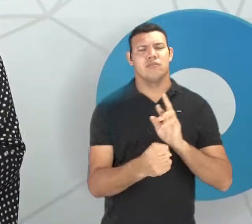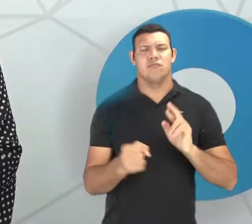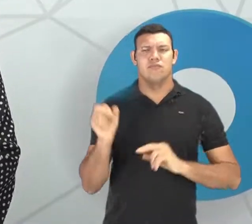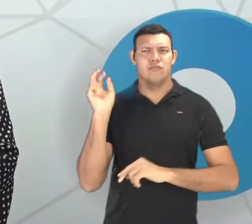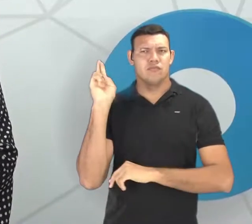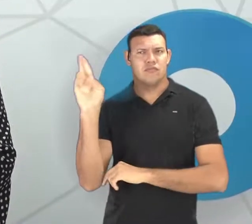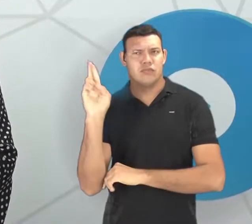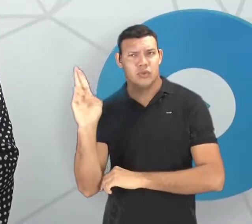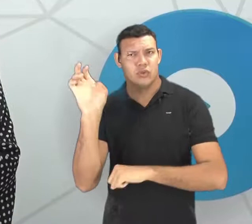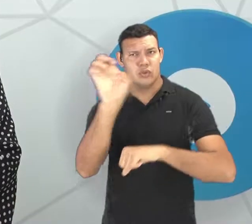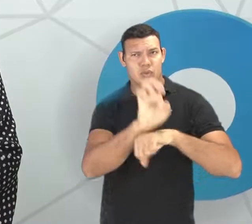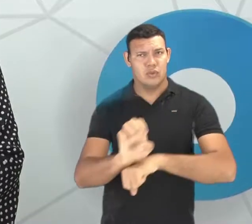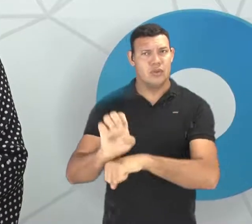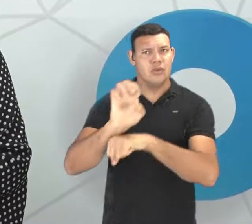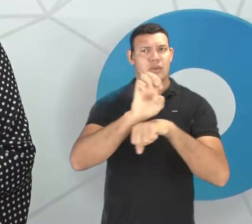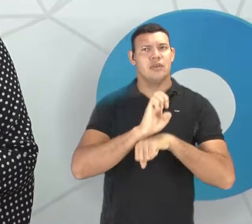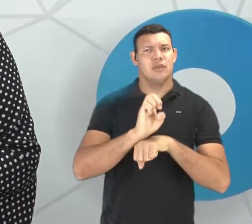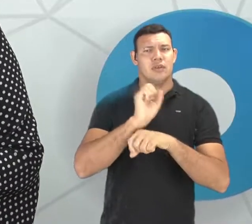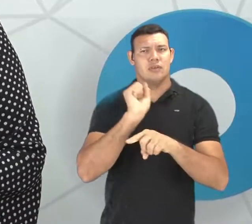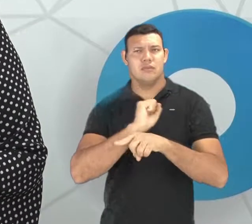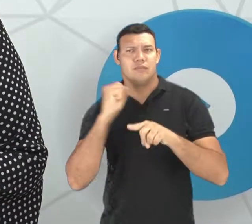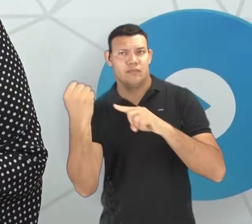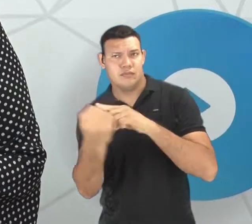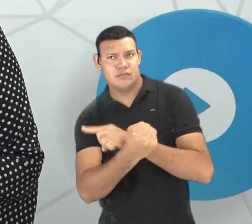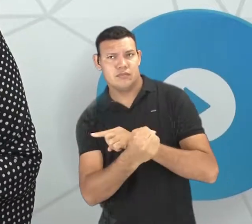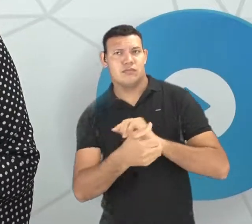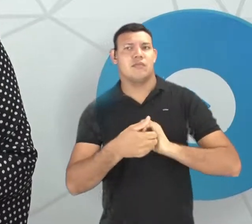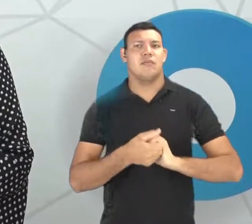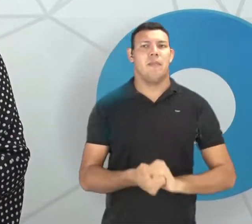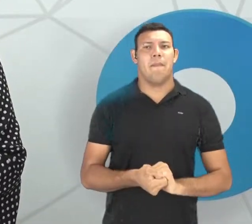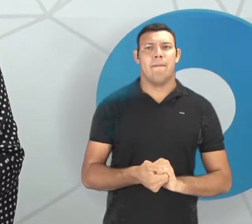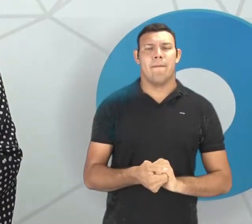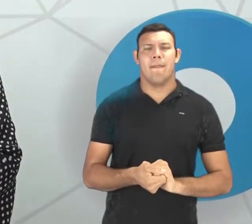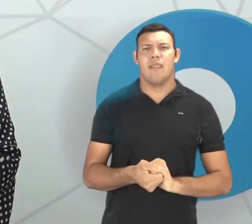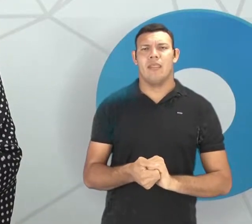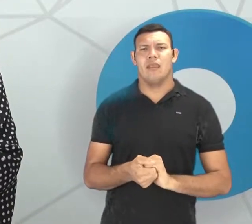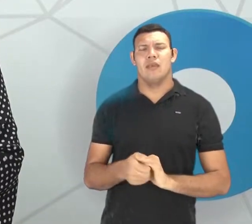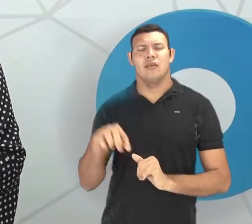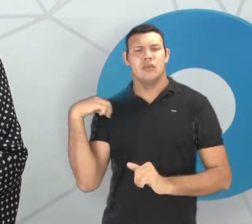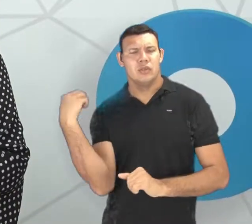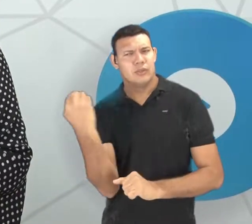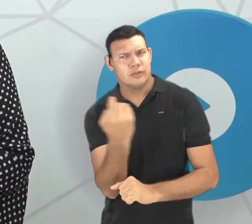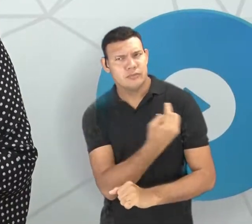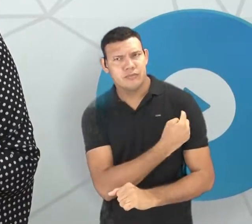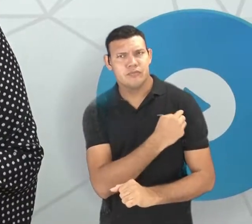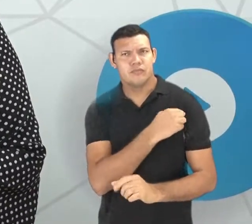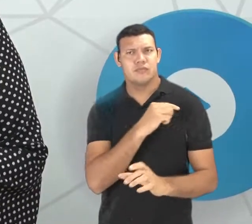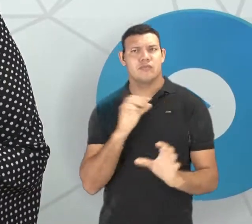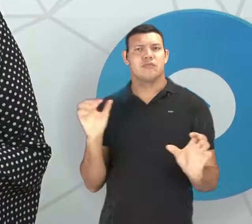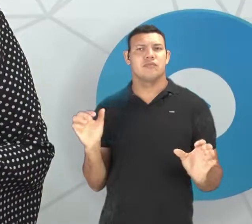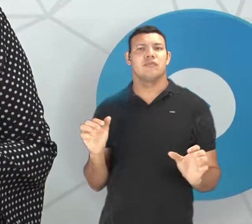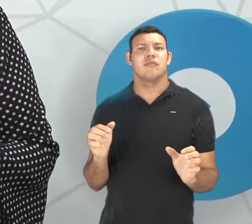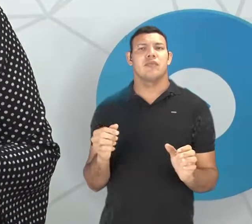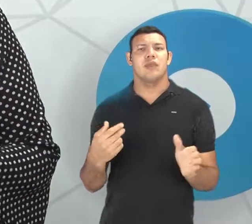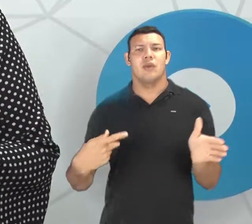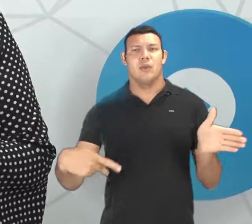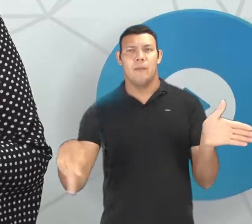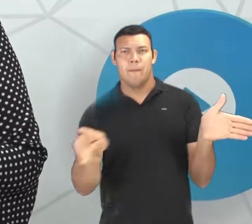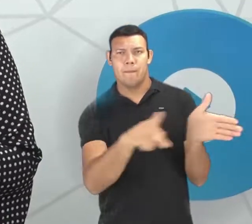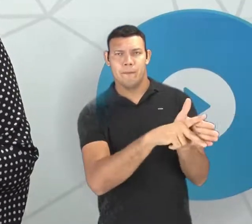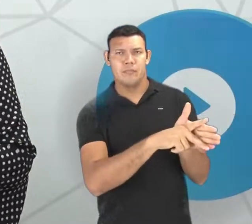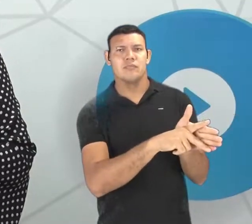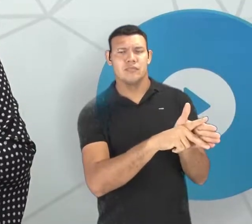de representante dos estados, da sociedade, de todos aqueles que integram